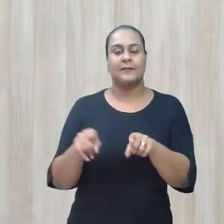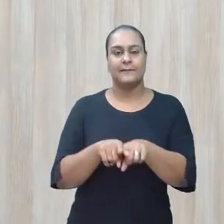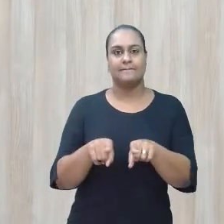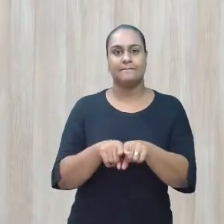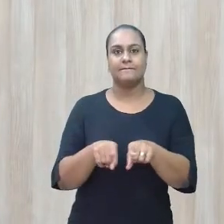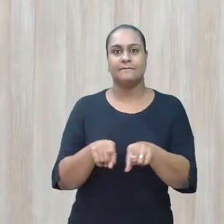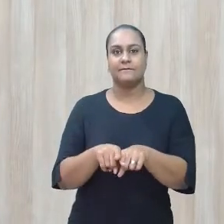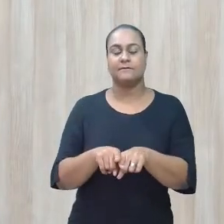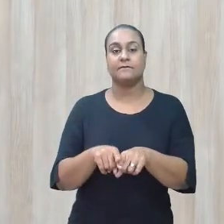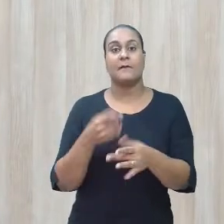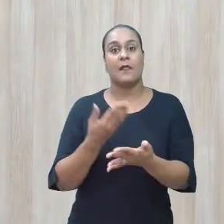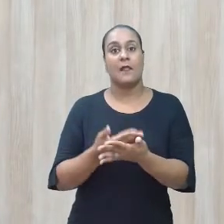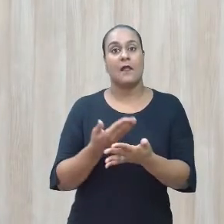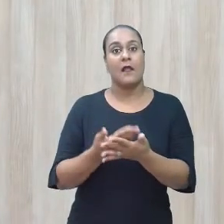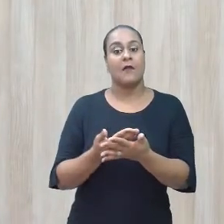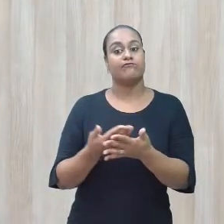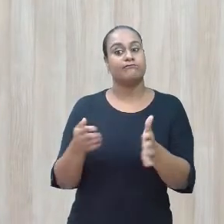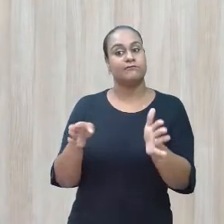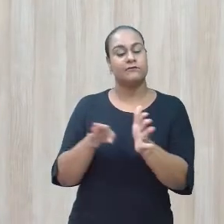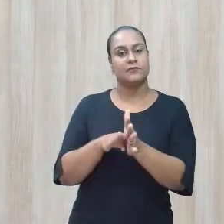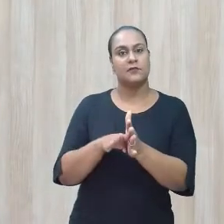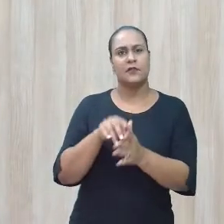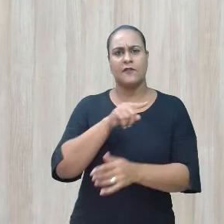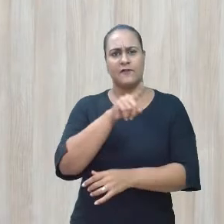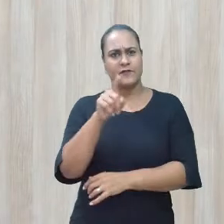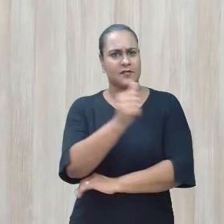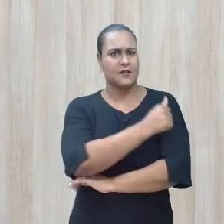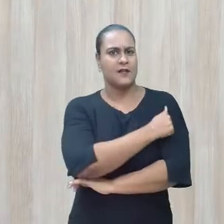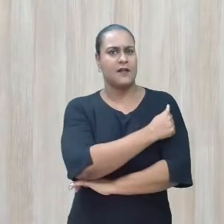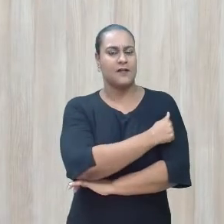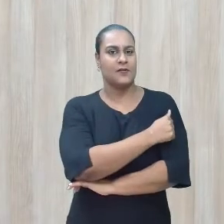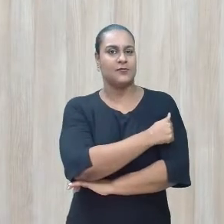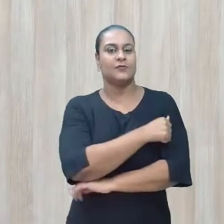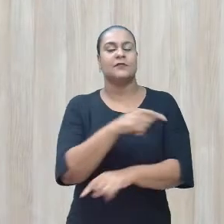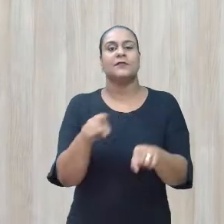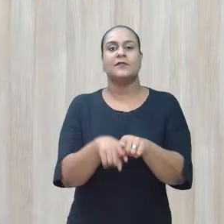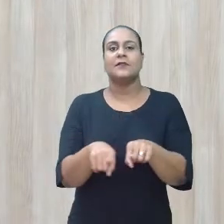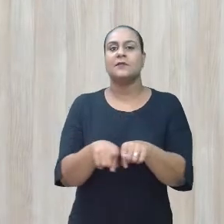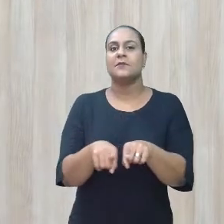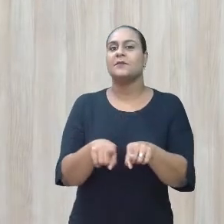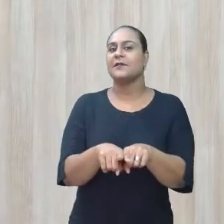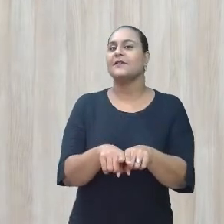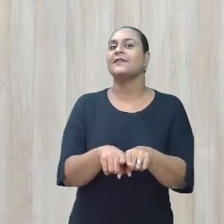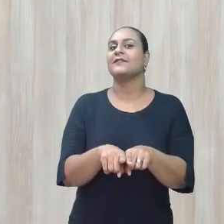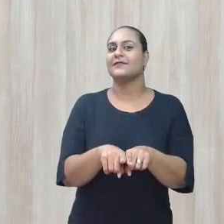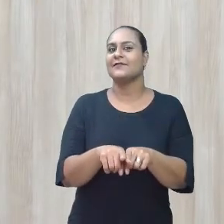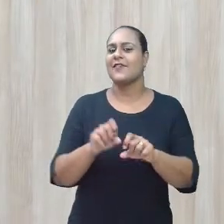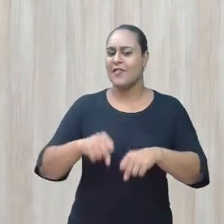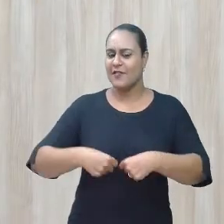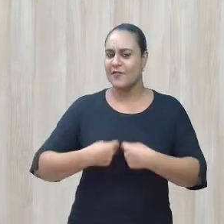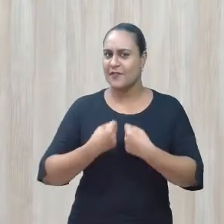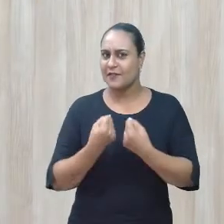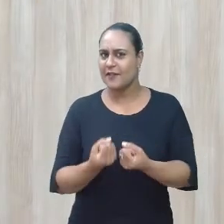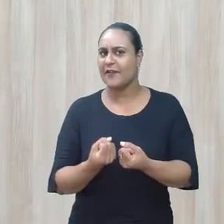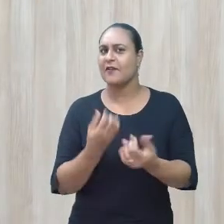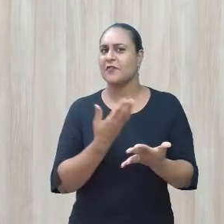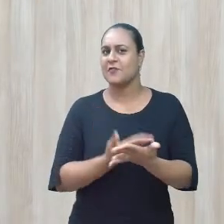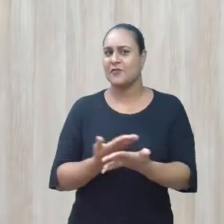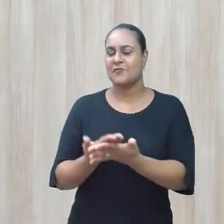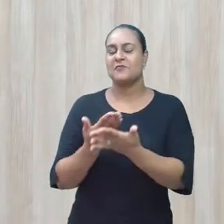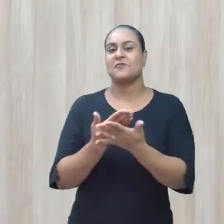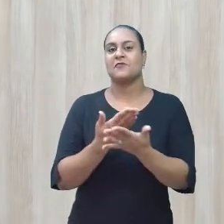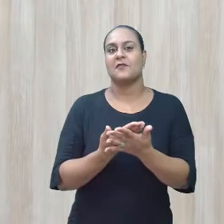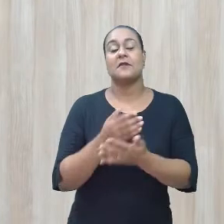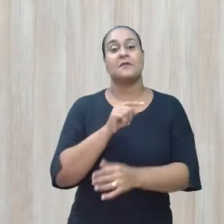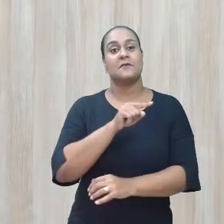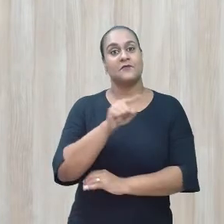bom? Nossas aulas chegam, então, e a você, estudante, claro que, né, o qual nós nos dedicamos, é justamente para você, né,